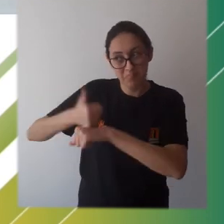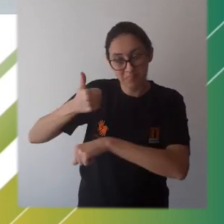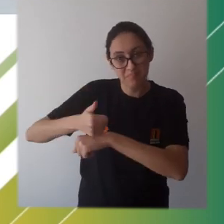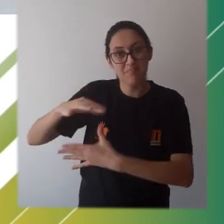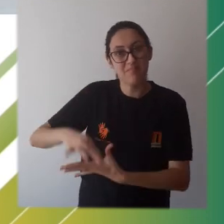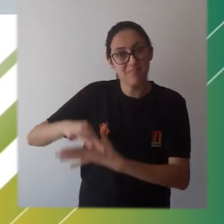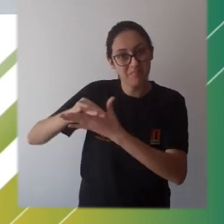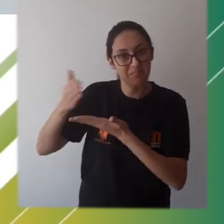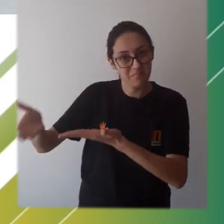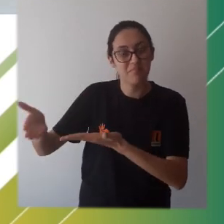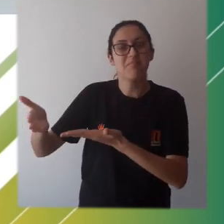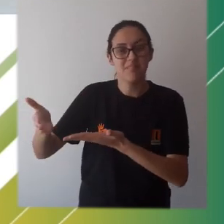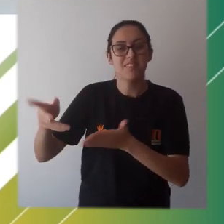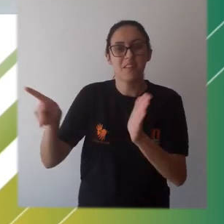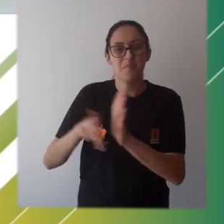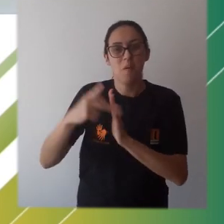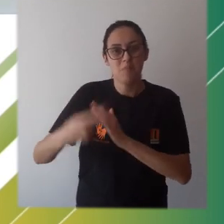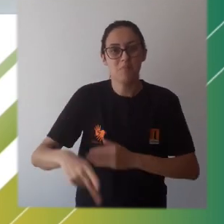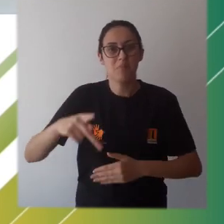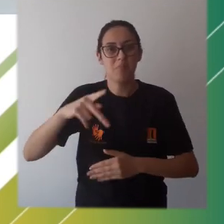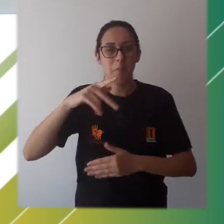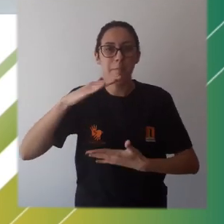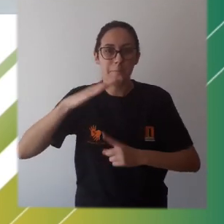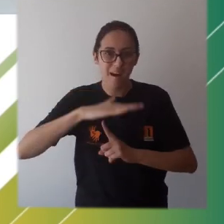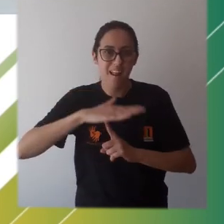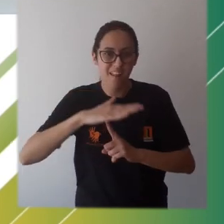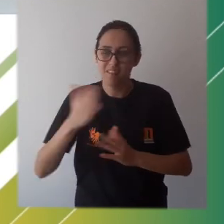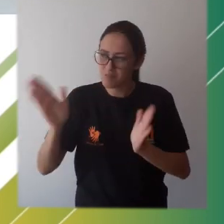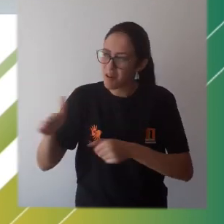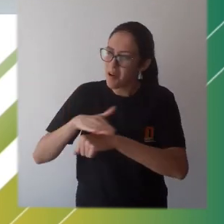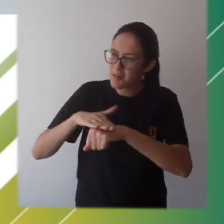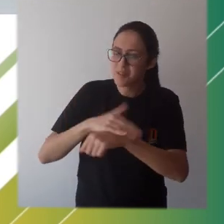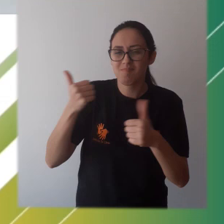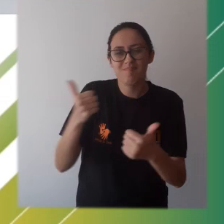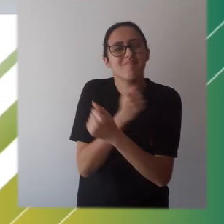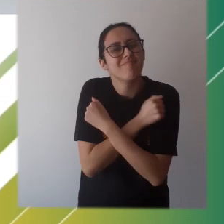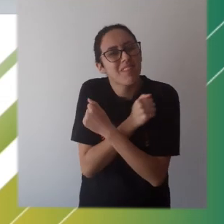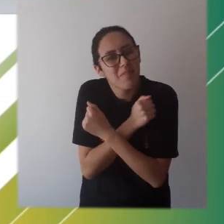diretor de esportes da Superintendência, que é o Cristiano Del Rey, que conversou com a gente aqui, tá